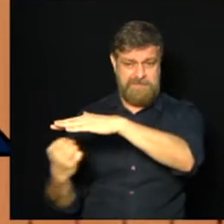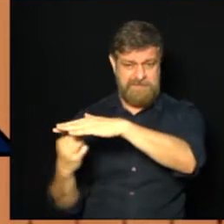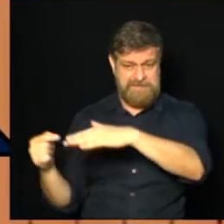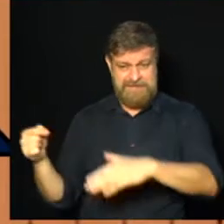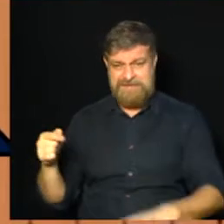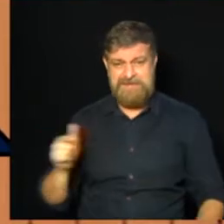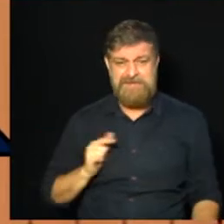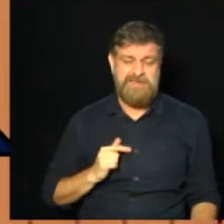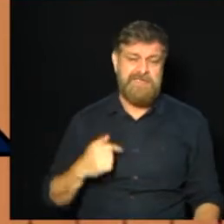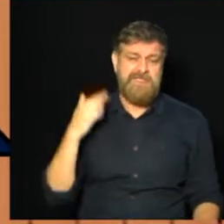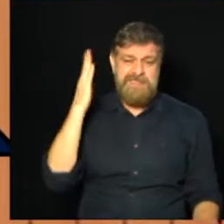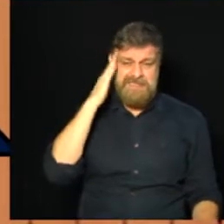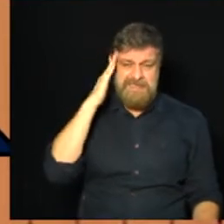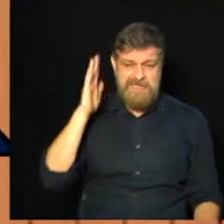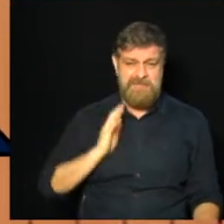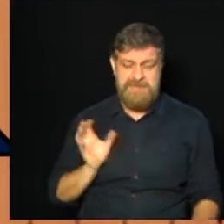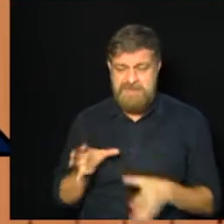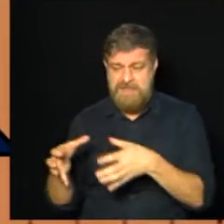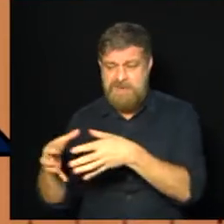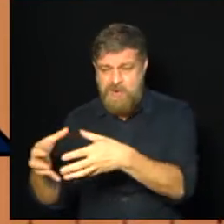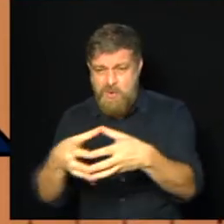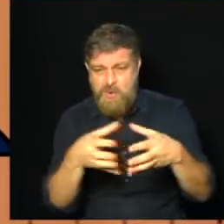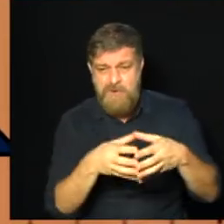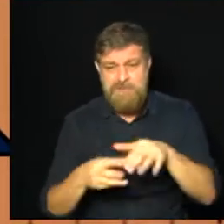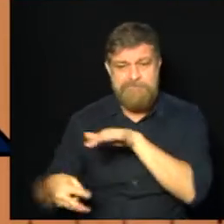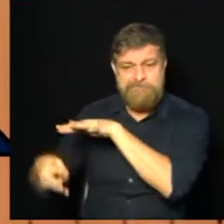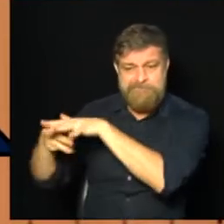muito comum dessas organizações, né?